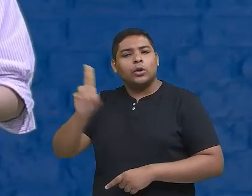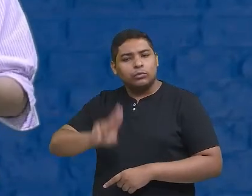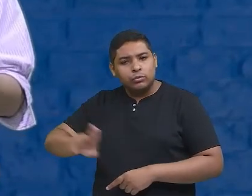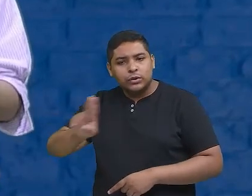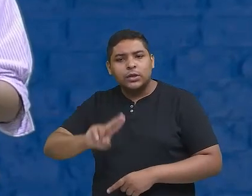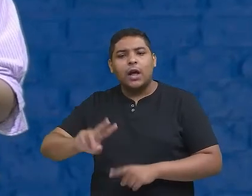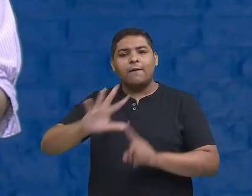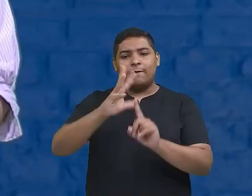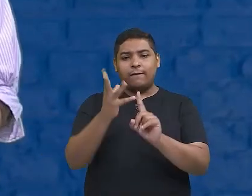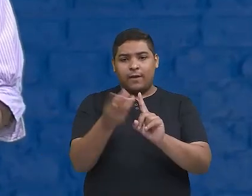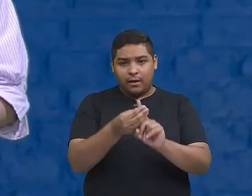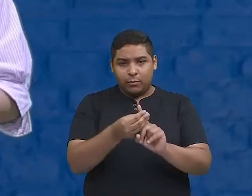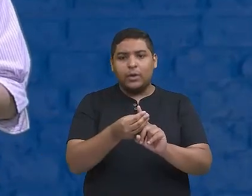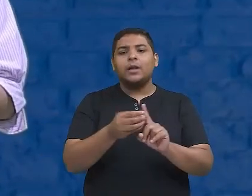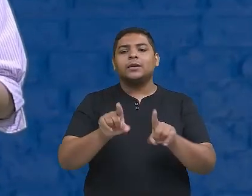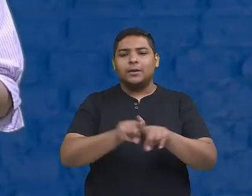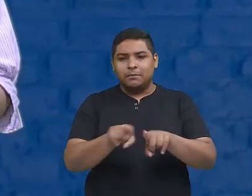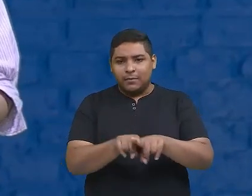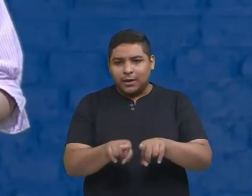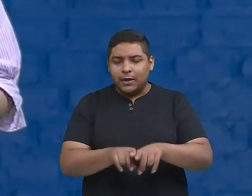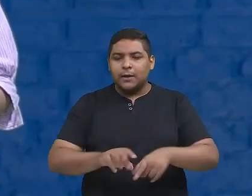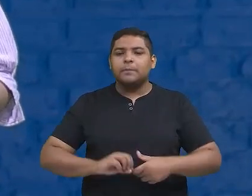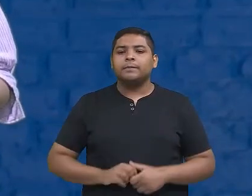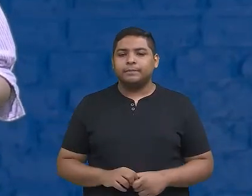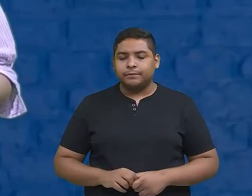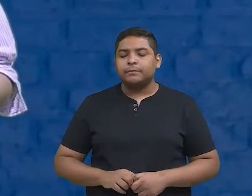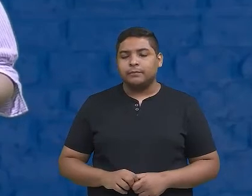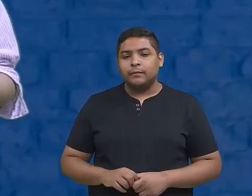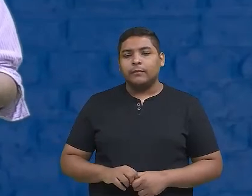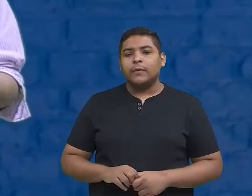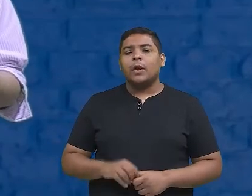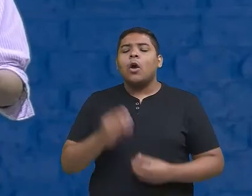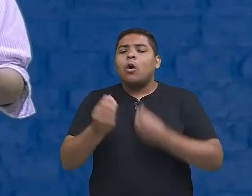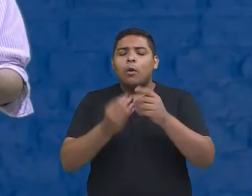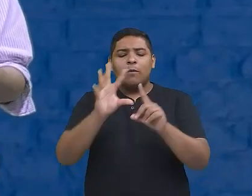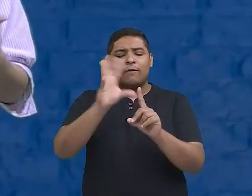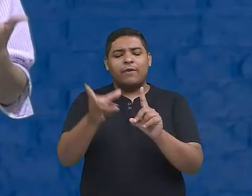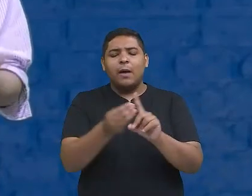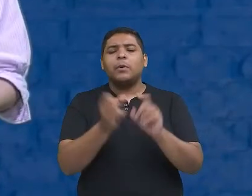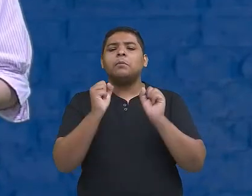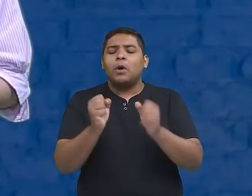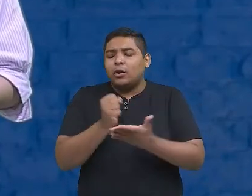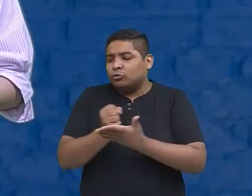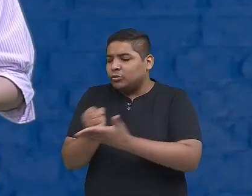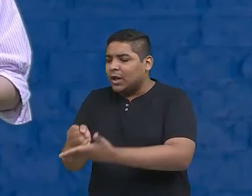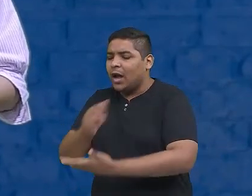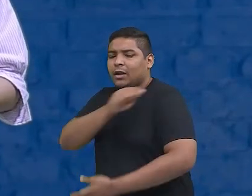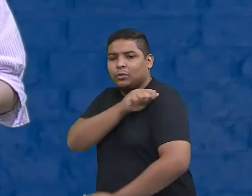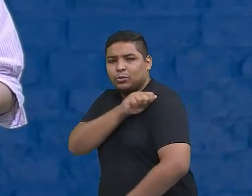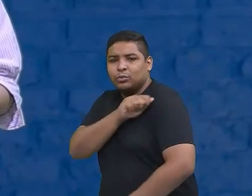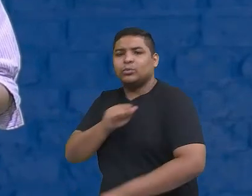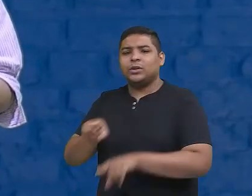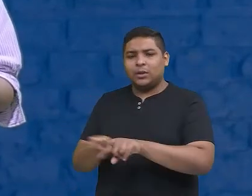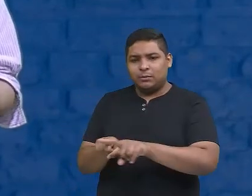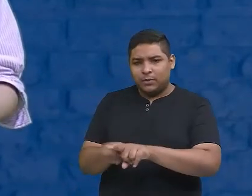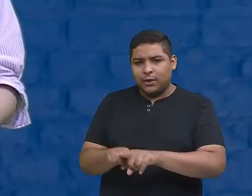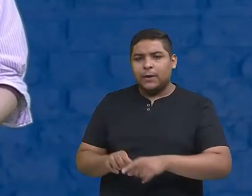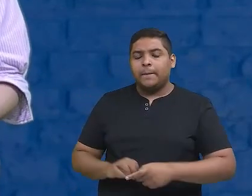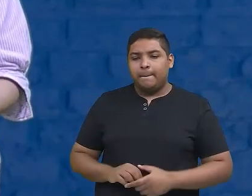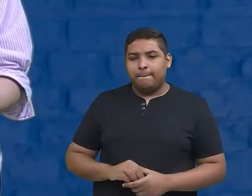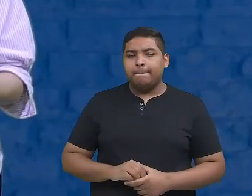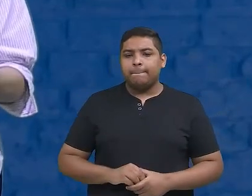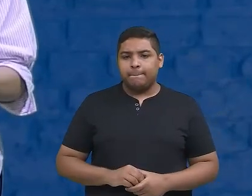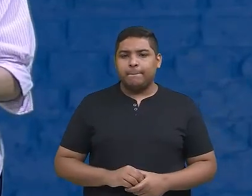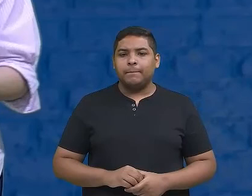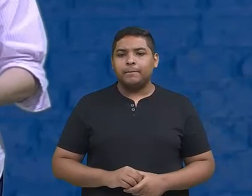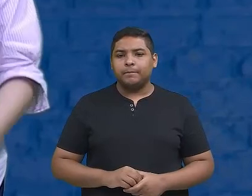fábulas. Quais são as representações que essas fábulas podem ter aos nossos alunos, aos nossos filhos, tá bom? Então, eu